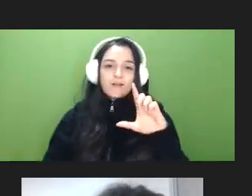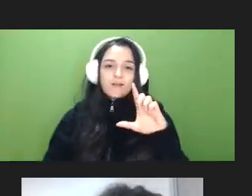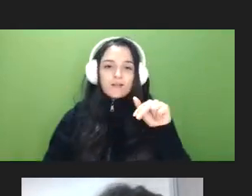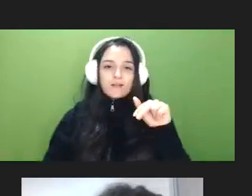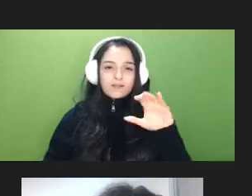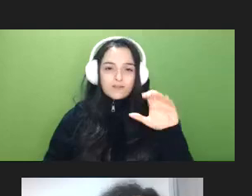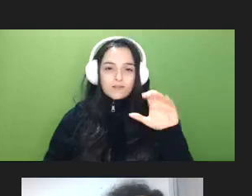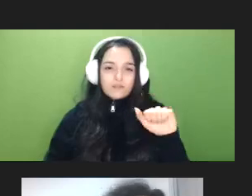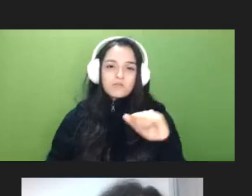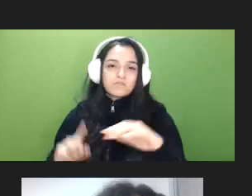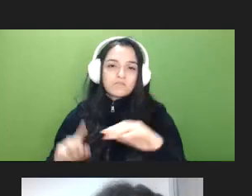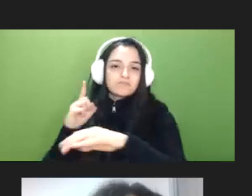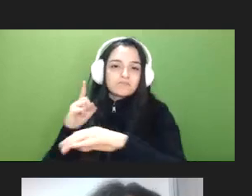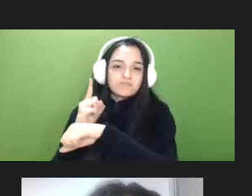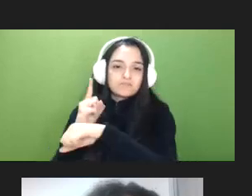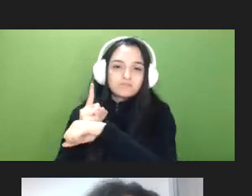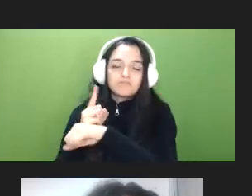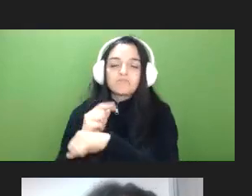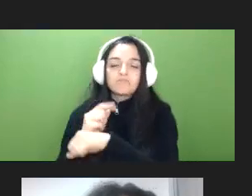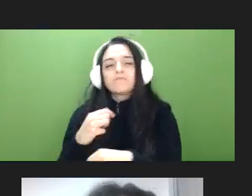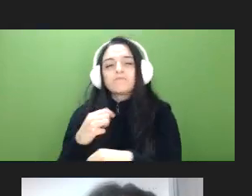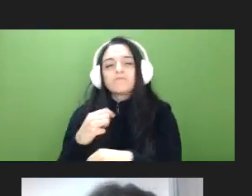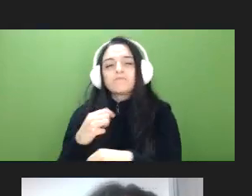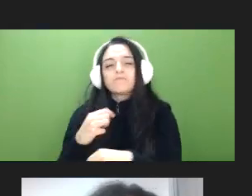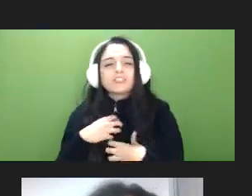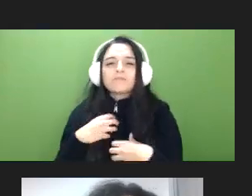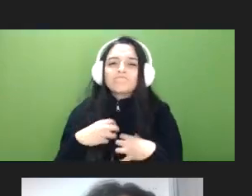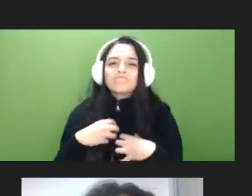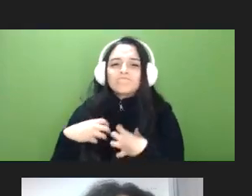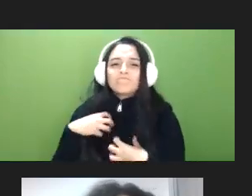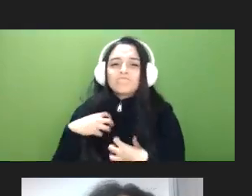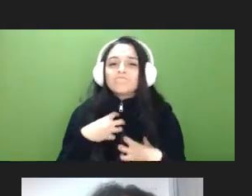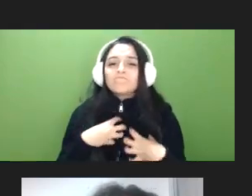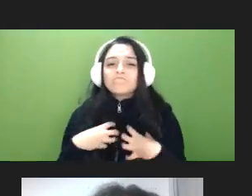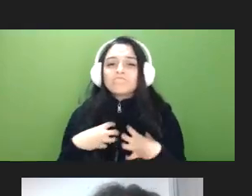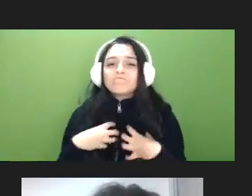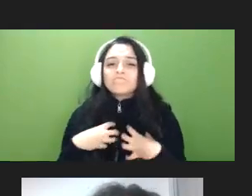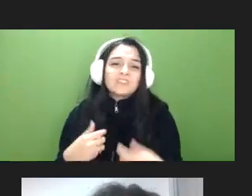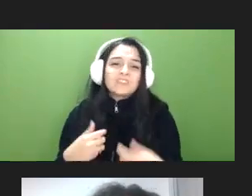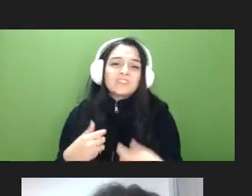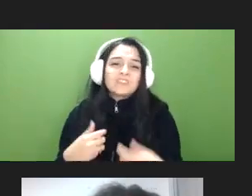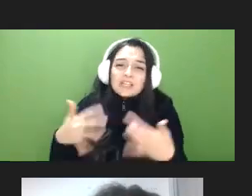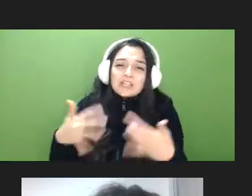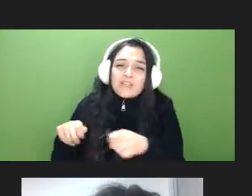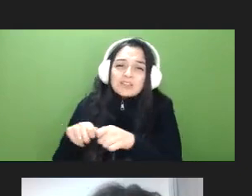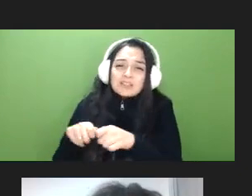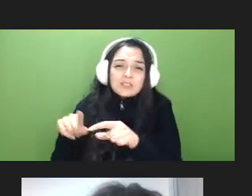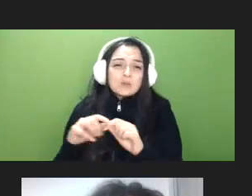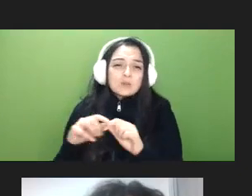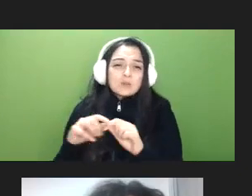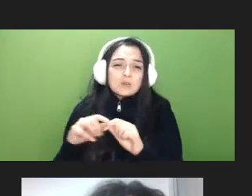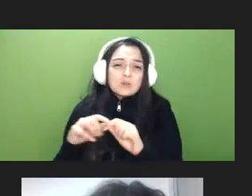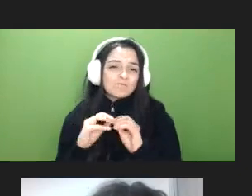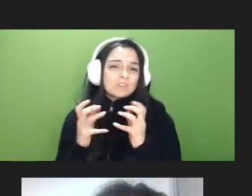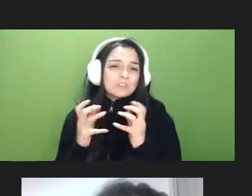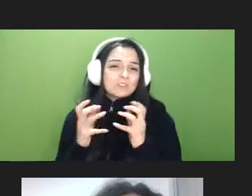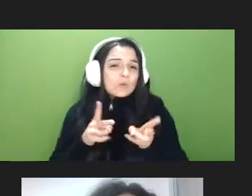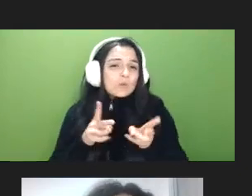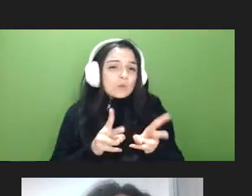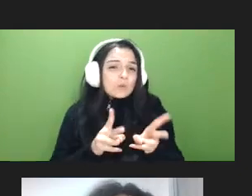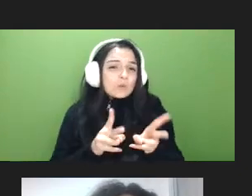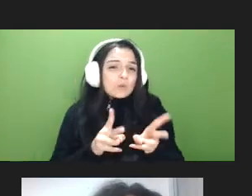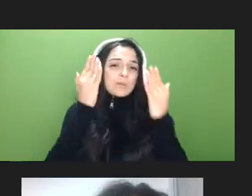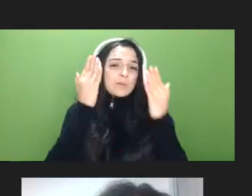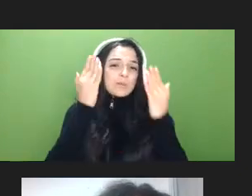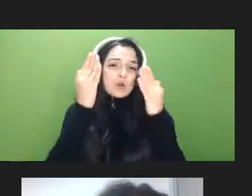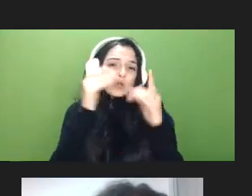de pesar, assim, tipo, putz, eu não queria estar fazendo o que eu estou fazendo agora, eu queria poder continuar dentro da psicologia social, eu queria